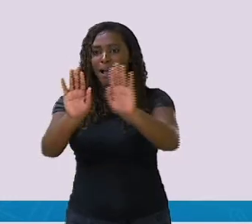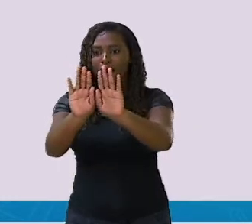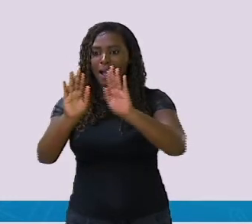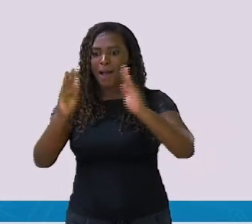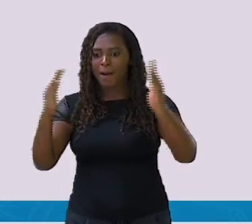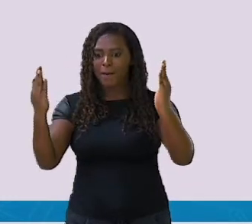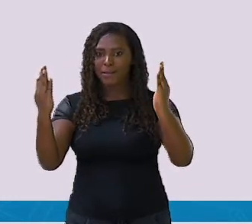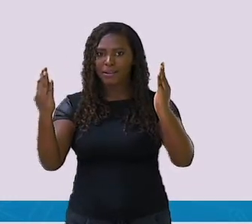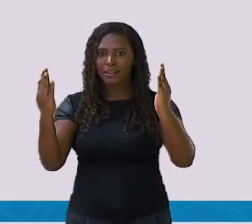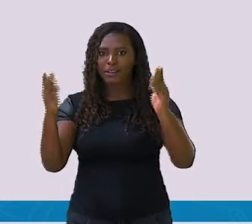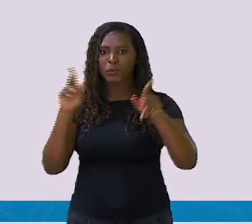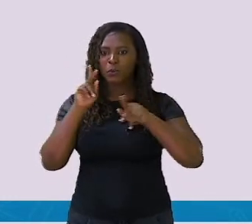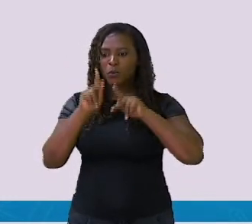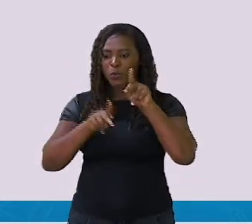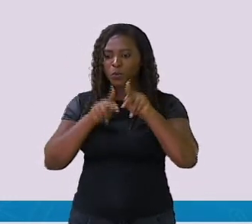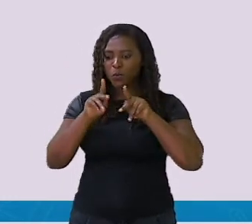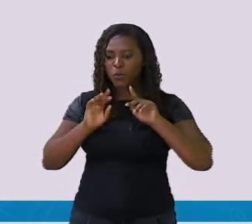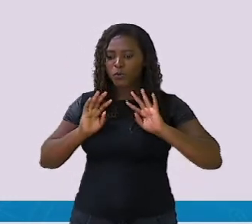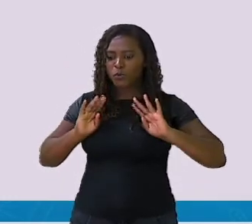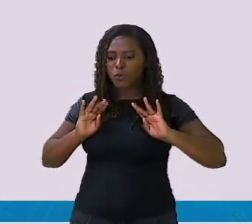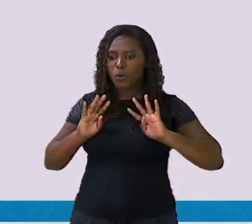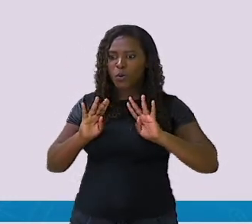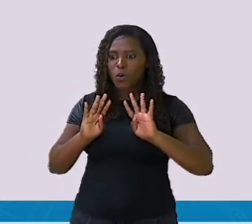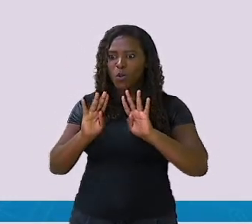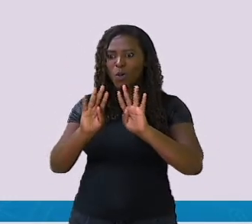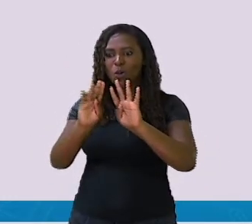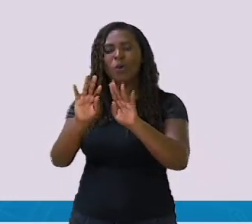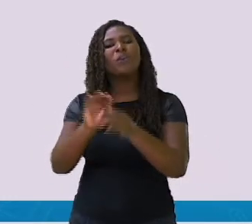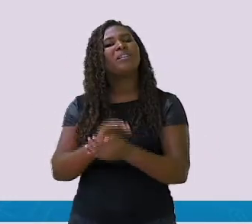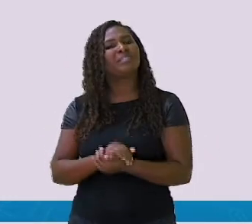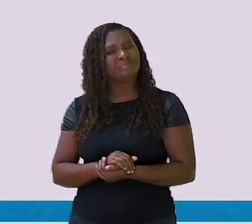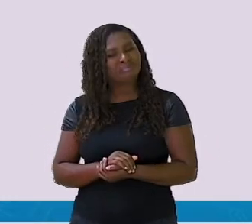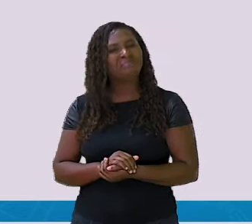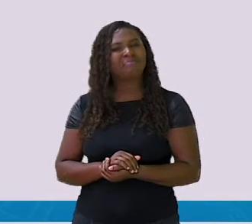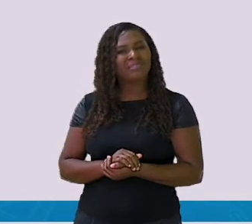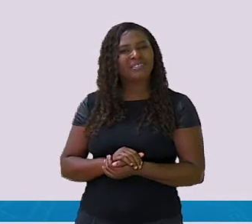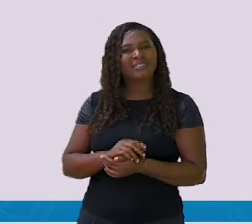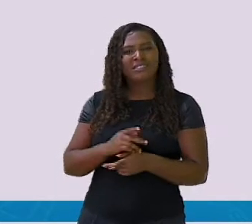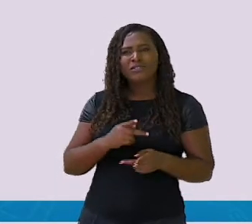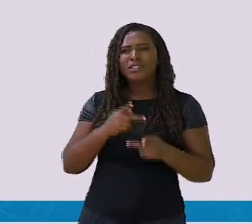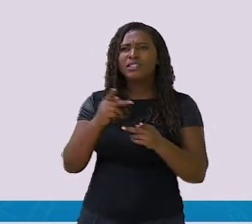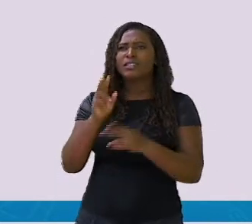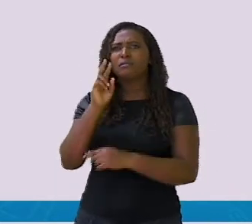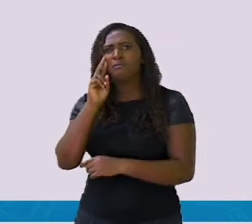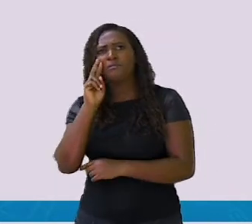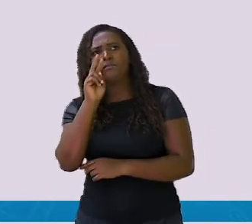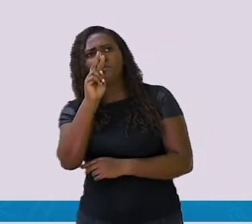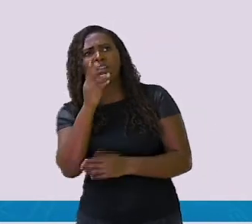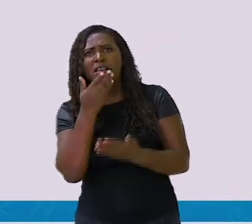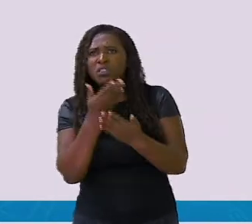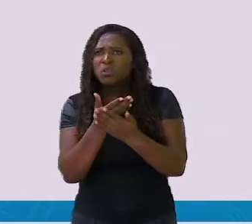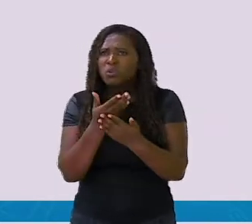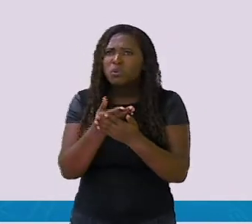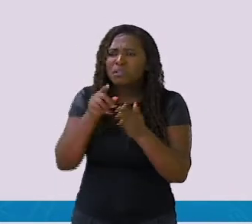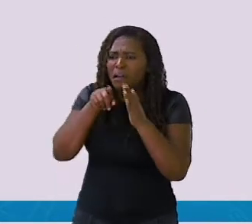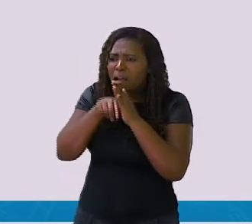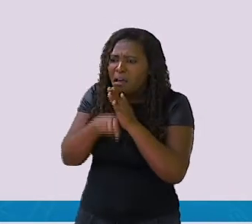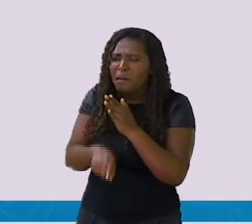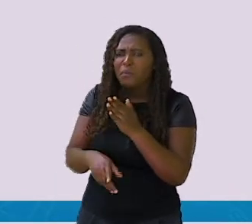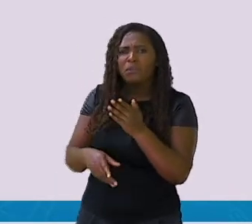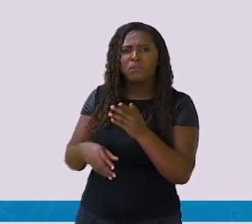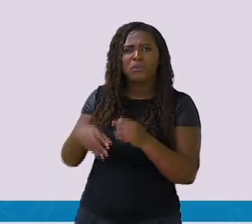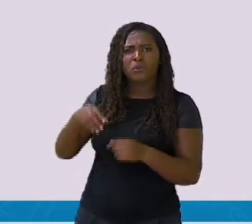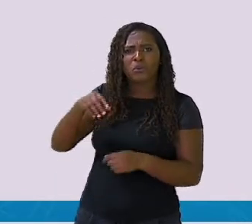para toda uma população, para quem quisesse frequentar, para quem quisesse aprender, para quem